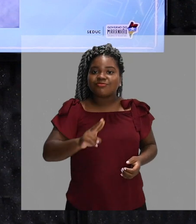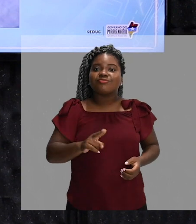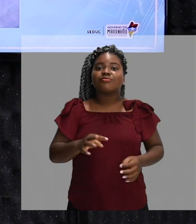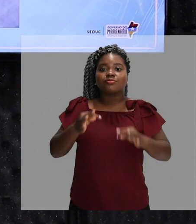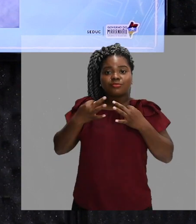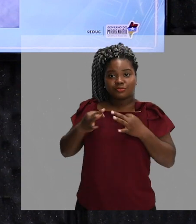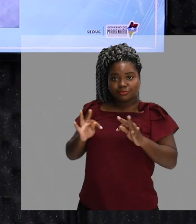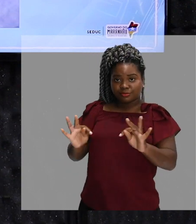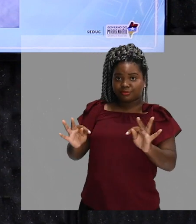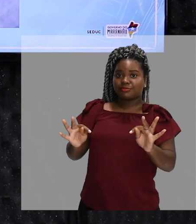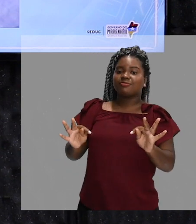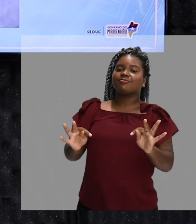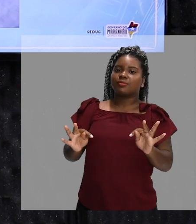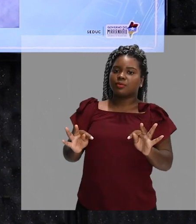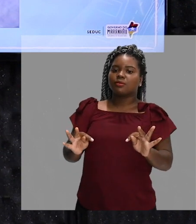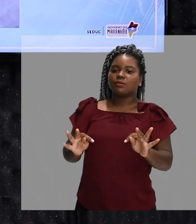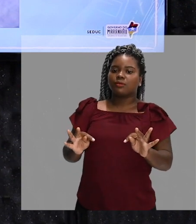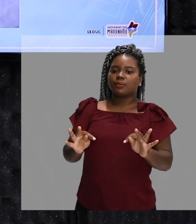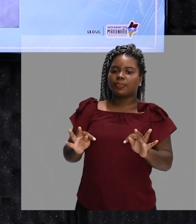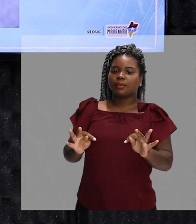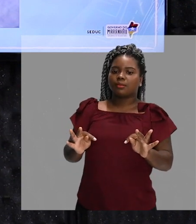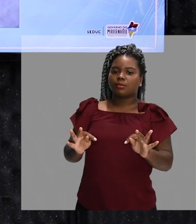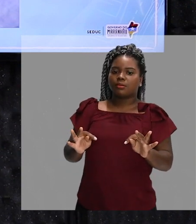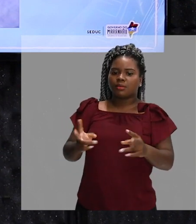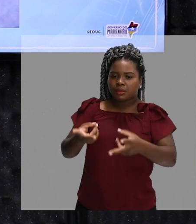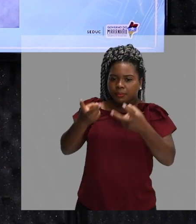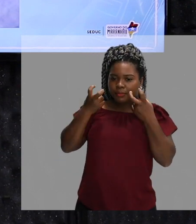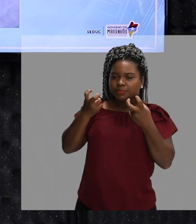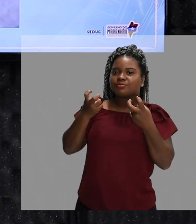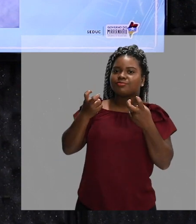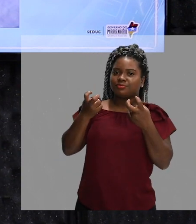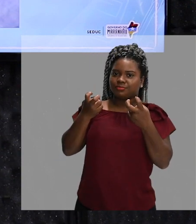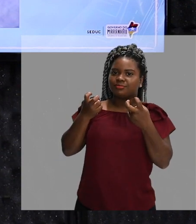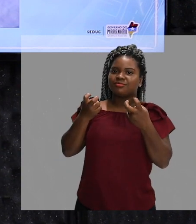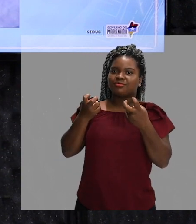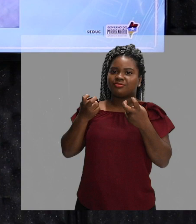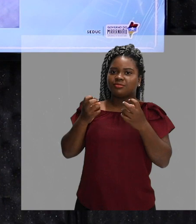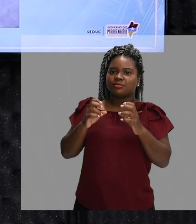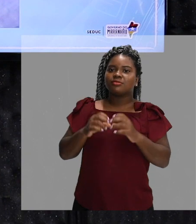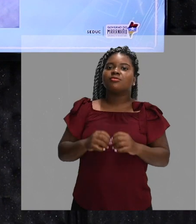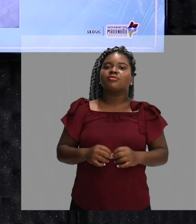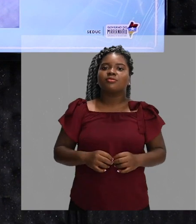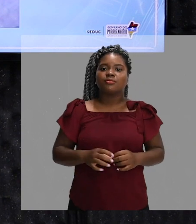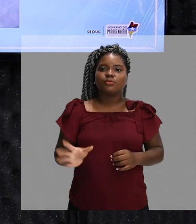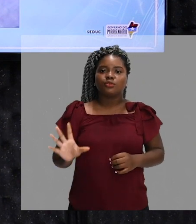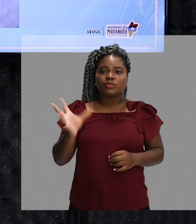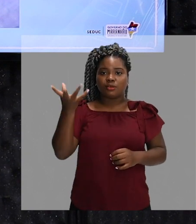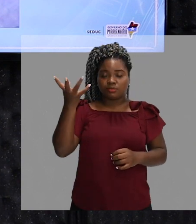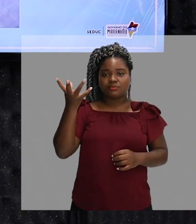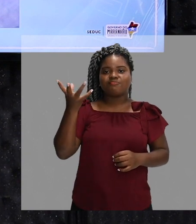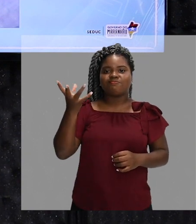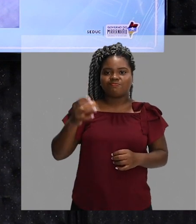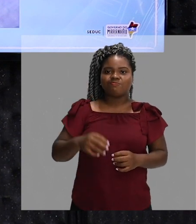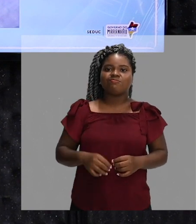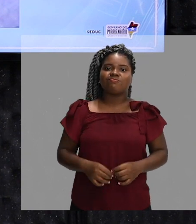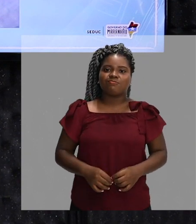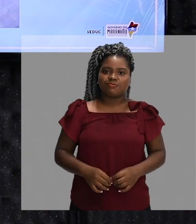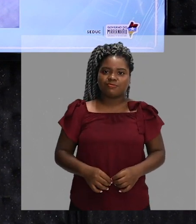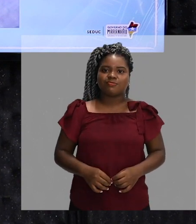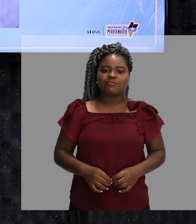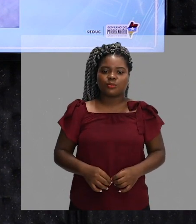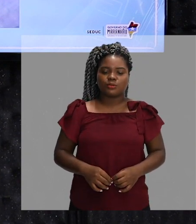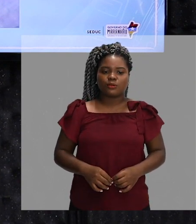modernas, que monitoram o deslocamento dos furacões. Vejam como foi importante esse